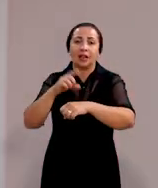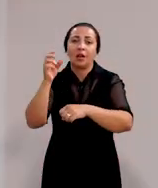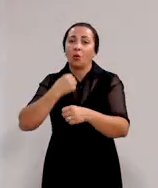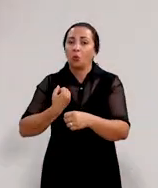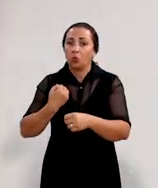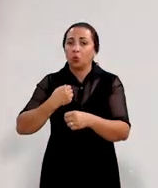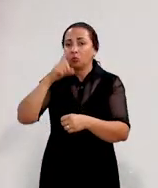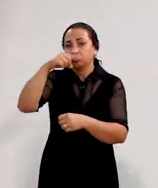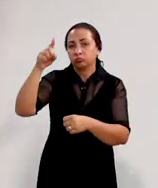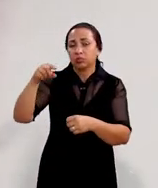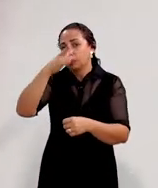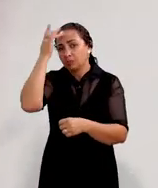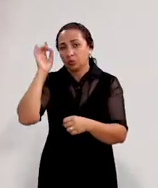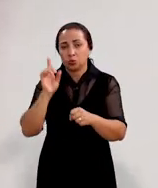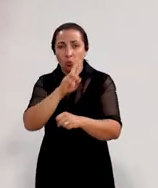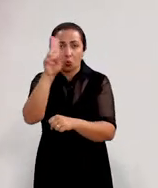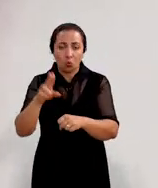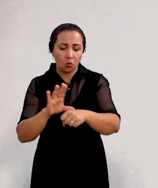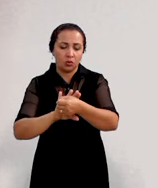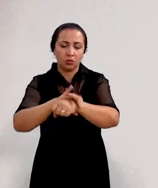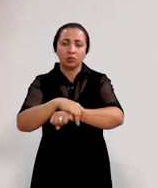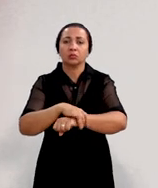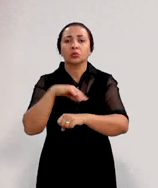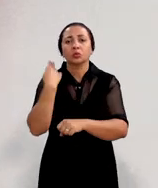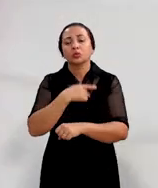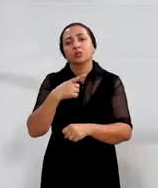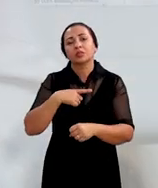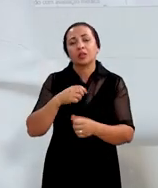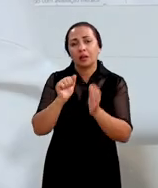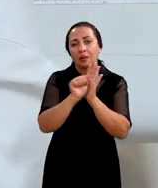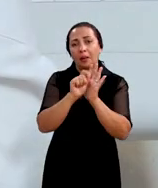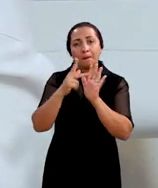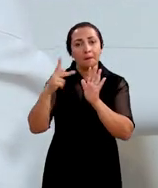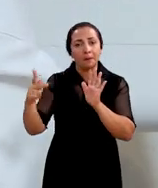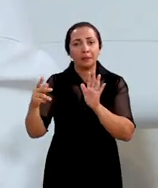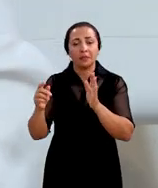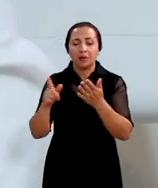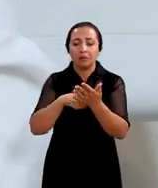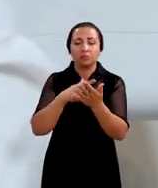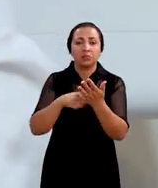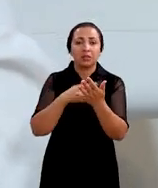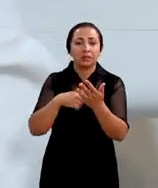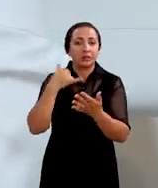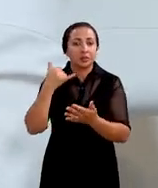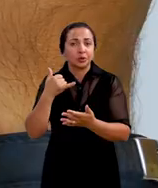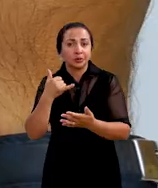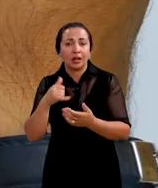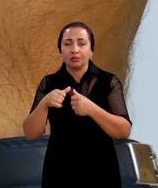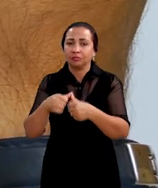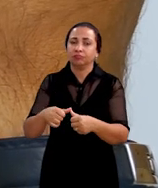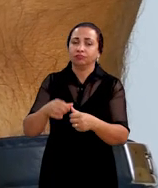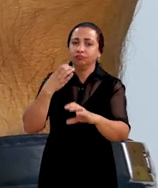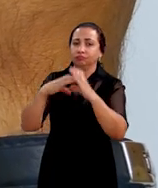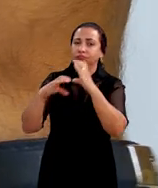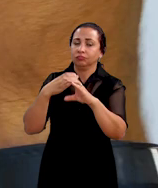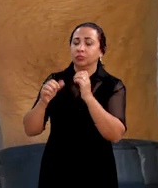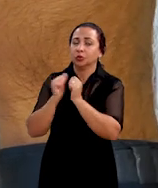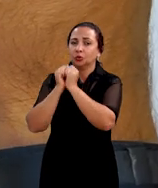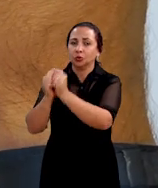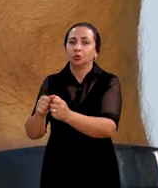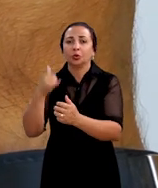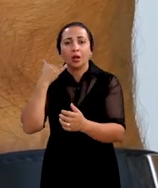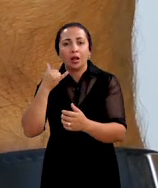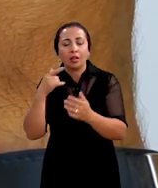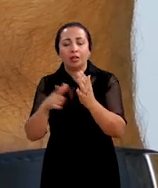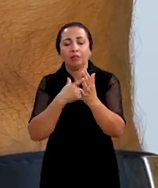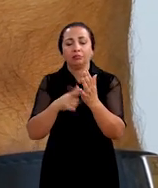acelerômetro, o paciente utiliza essa pulseira no braço e a gente tem um aplicativo para o celular. Essa pulseira ela fica